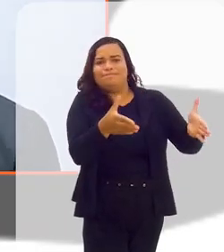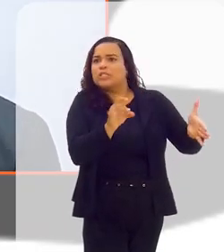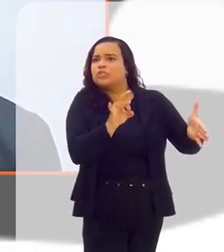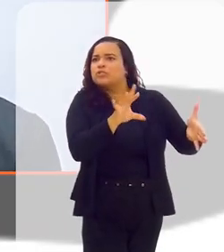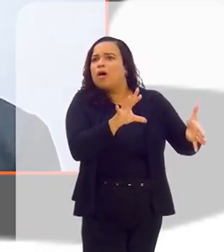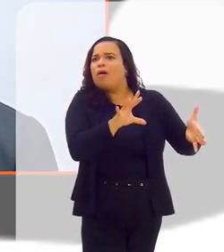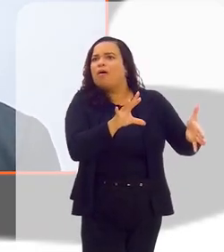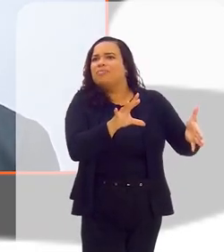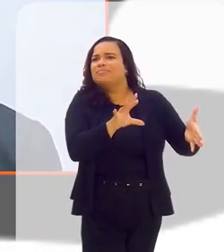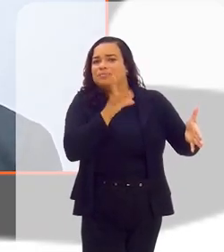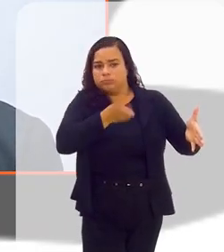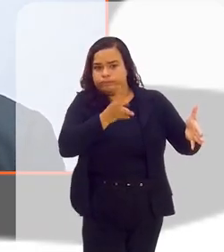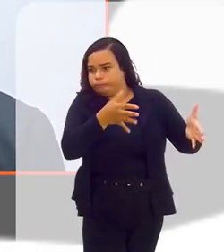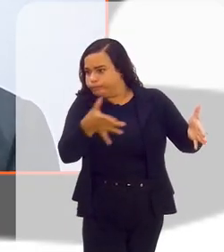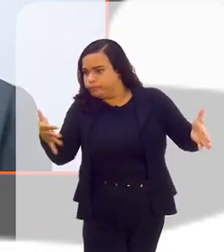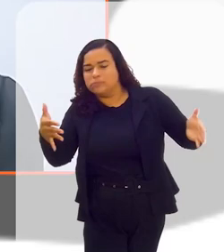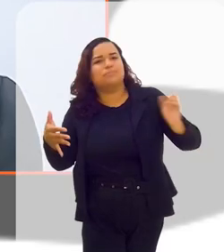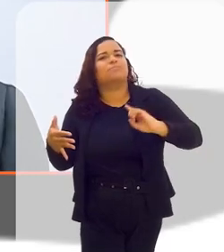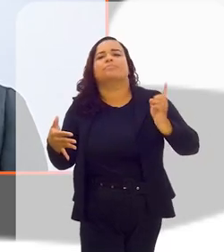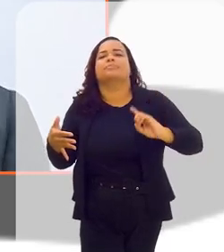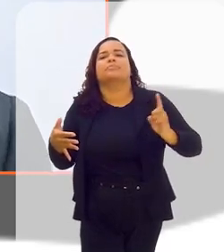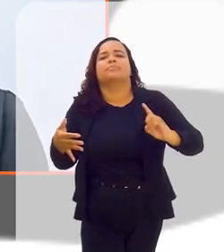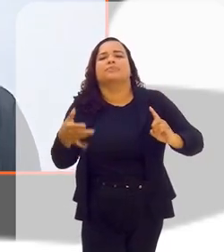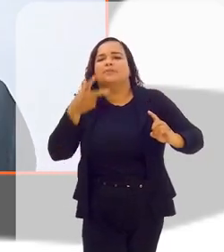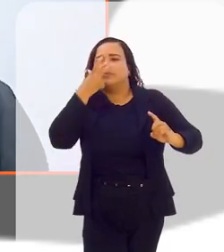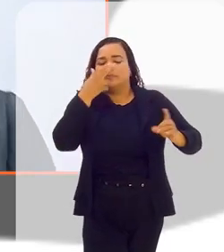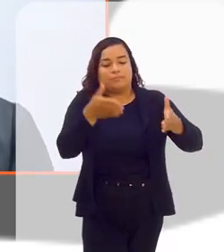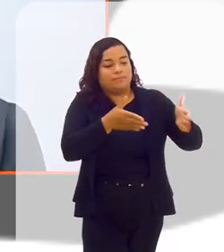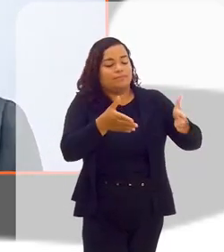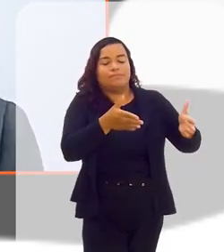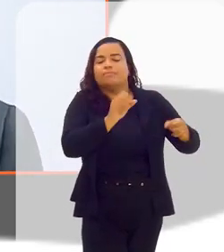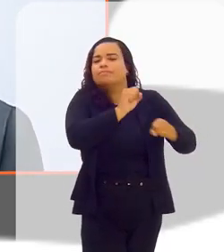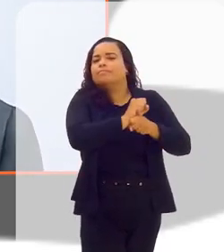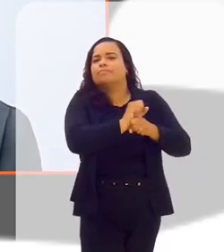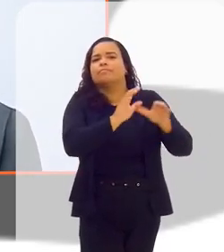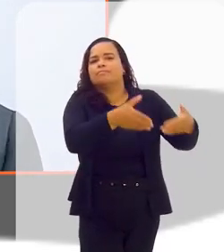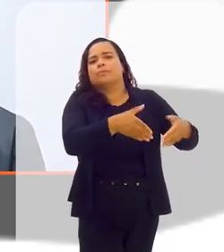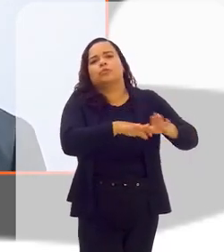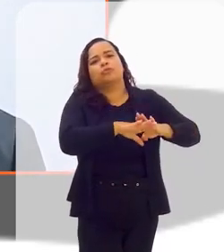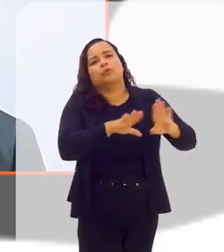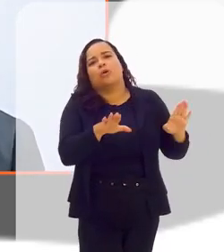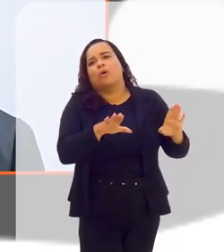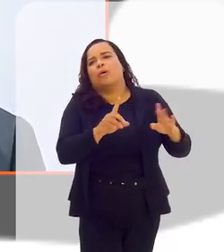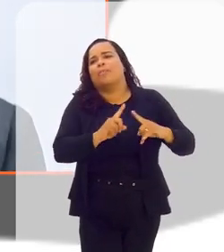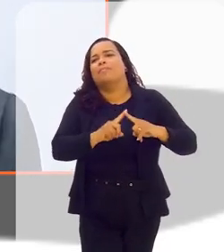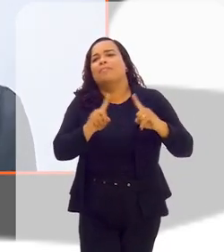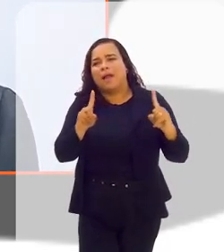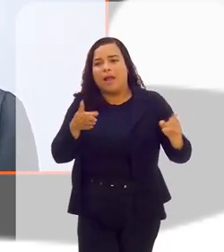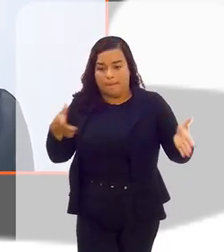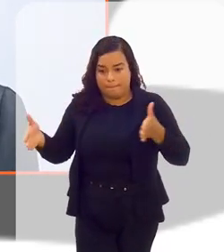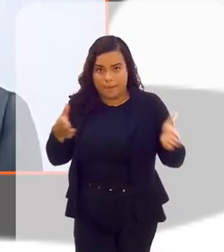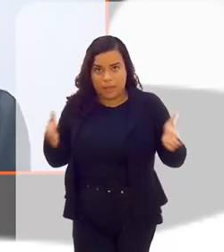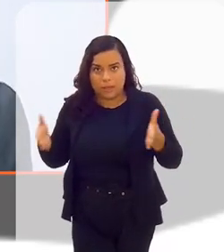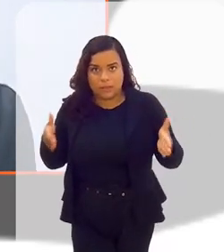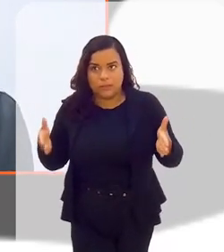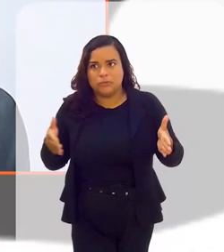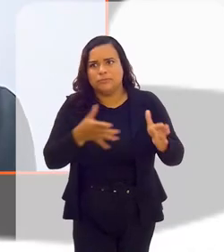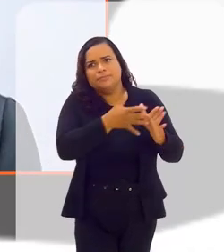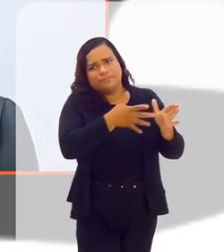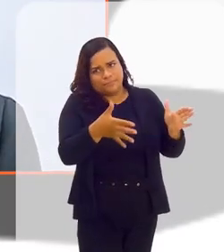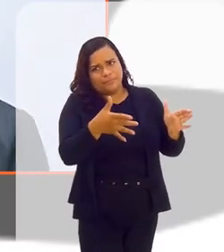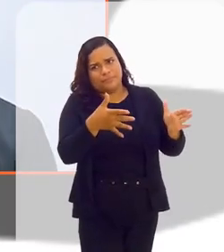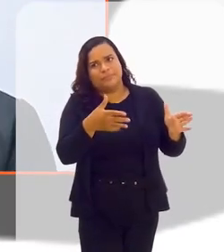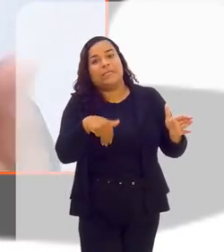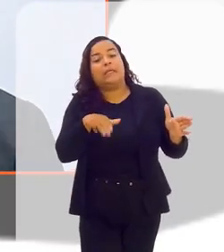aquele produto que era o álcool em gel. Esse tempo foi uma coisa frenética, ele não perdurou por tanto tempo. Só que nesse período